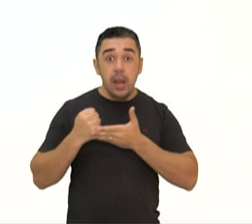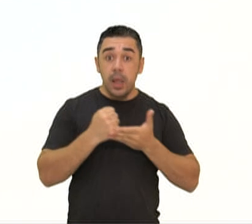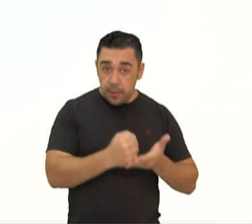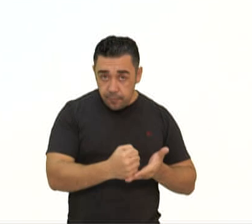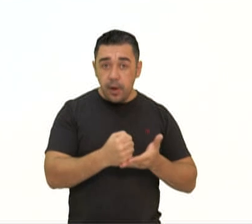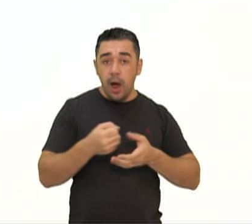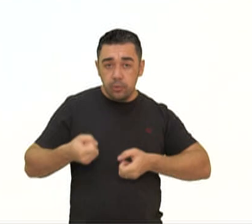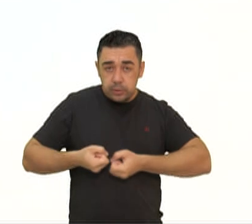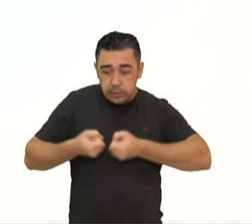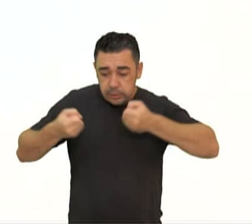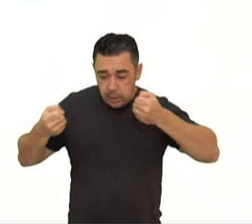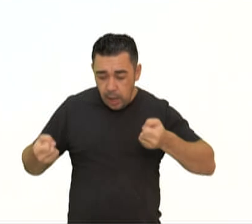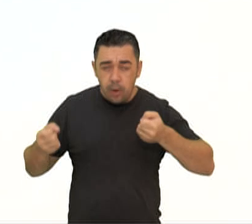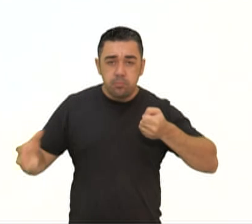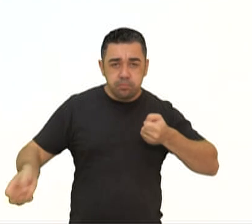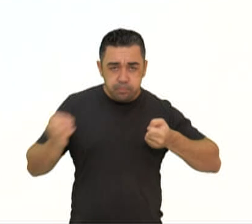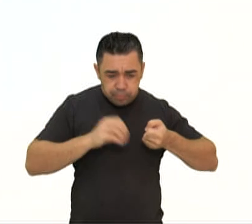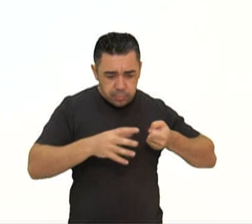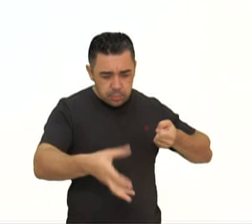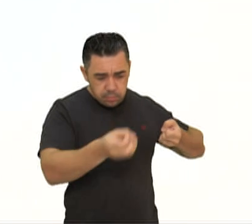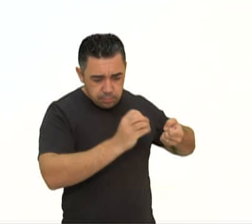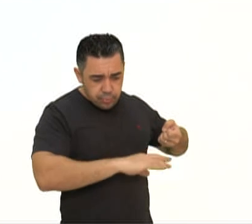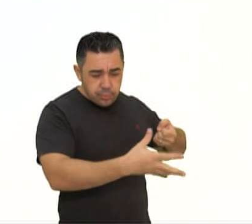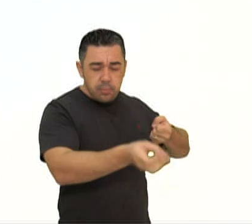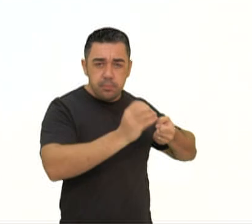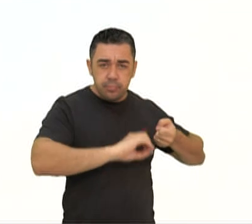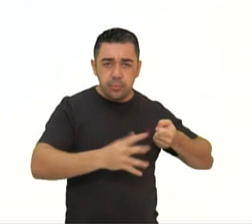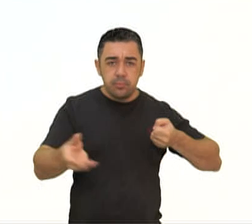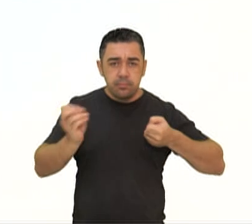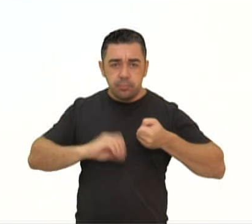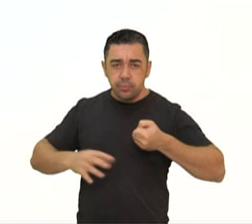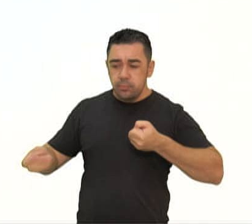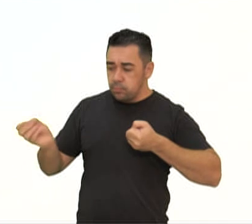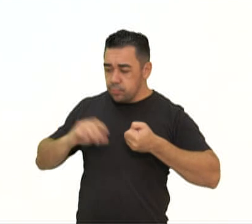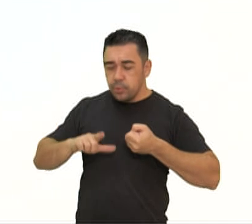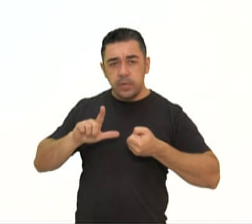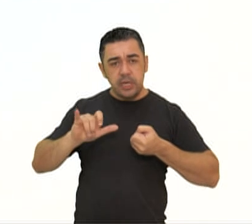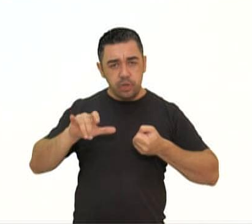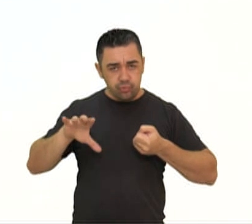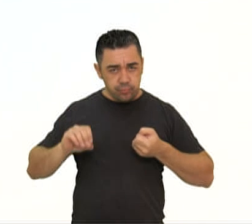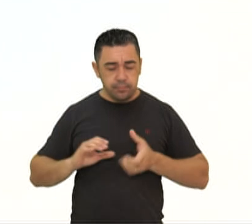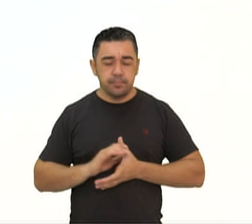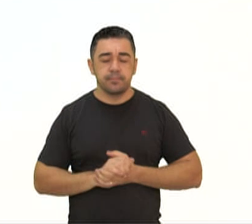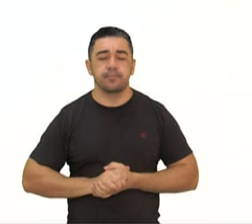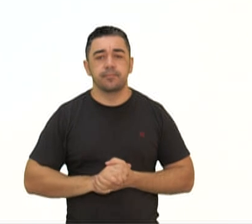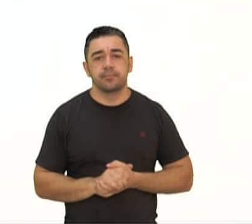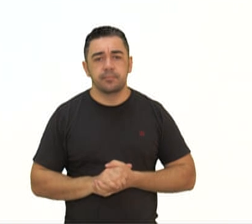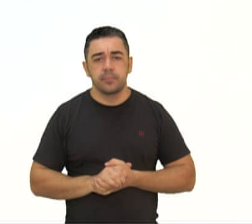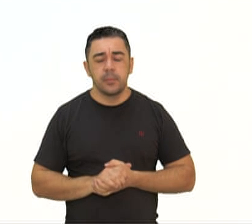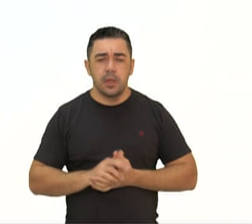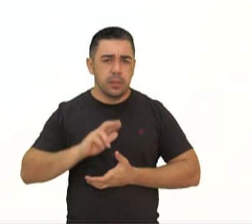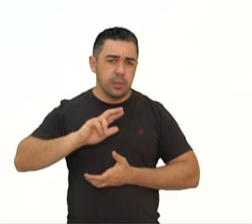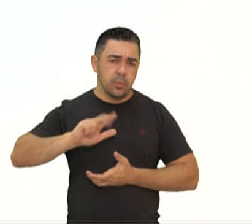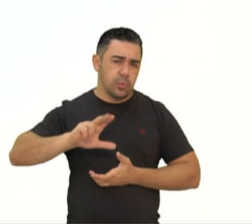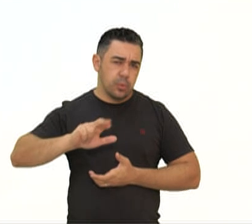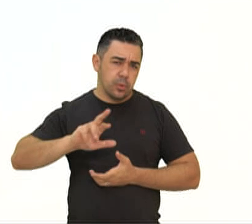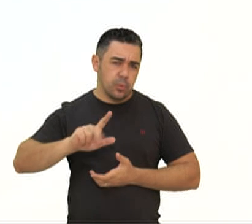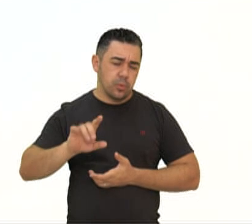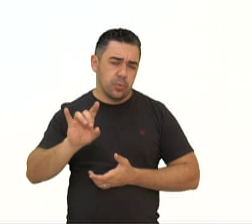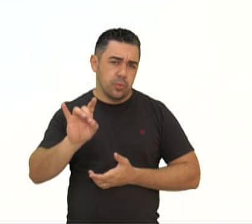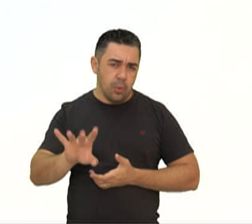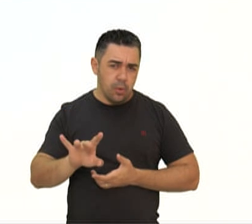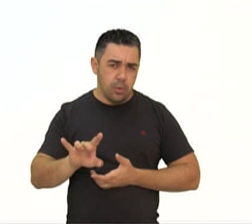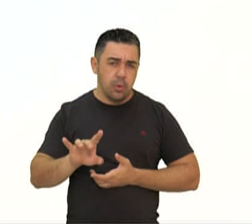estádio, eles caminharam pela arquibancada, recolhendo todo o lixo que encontraram. Não é